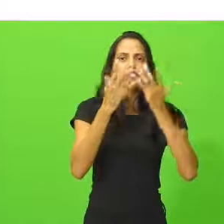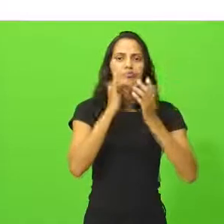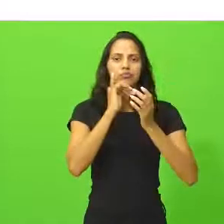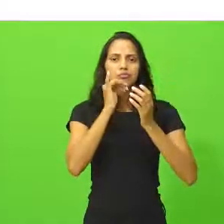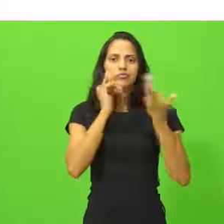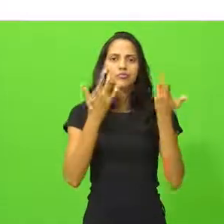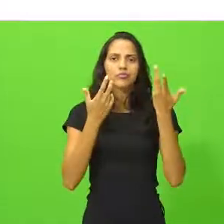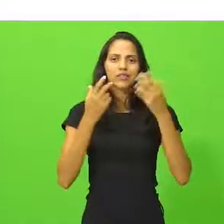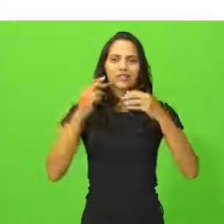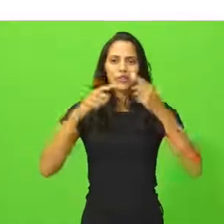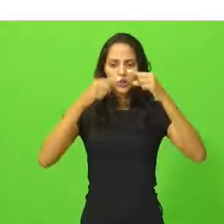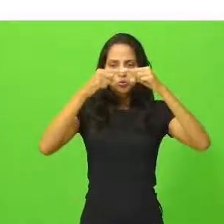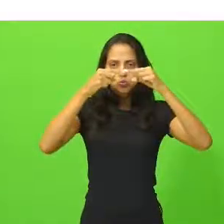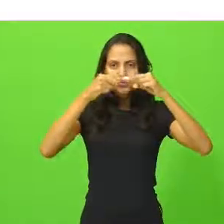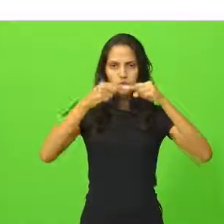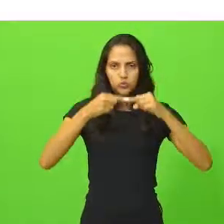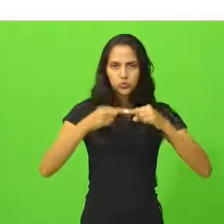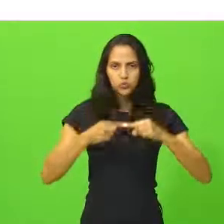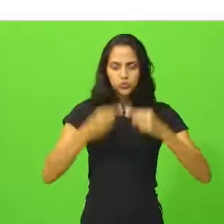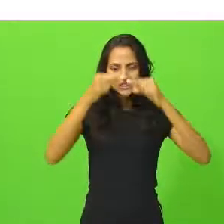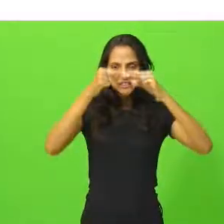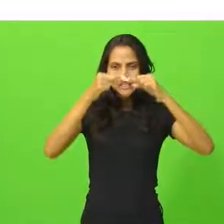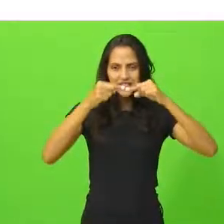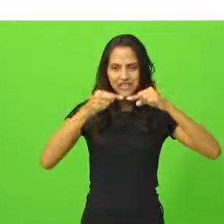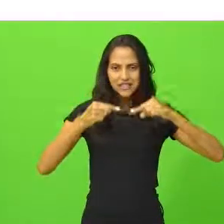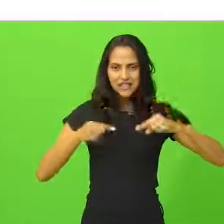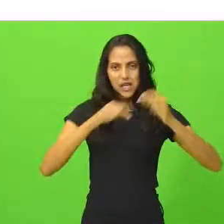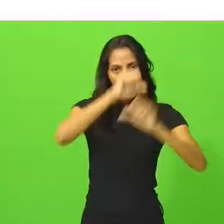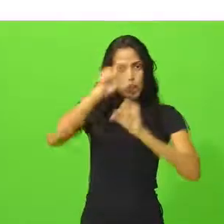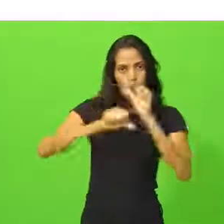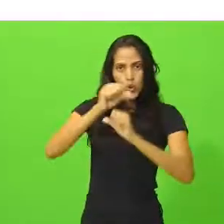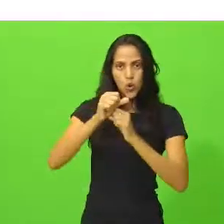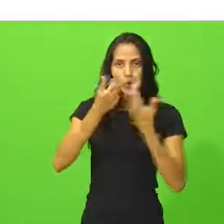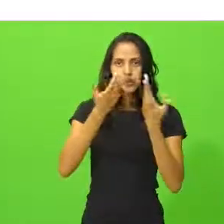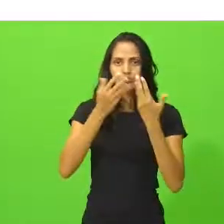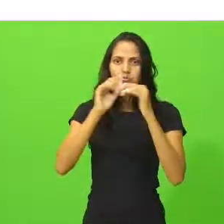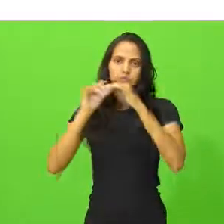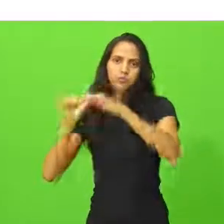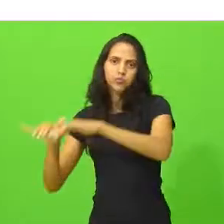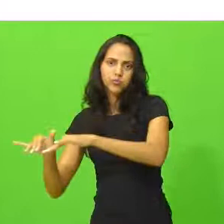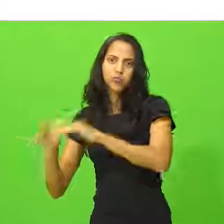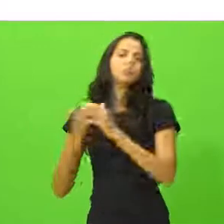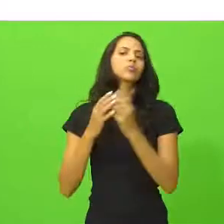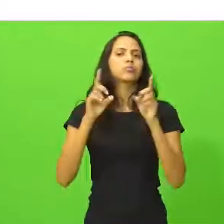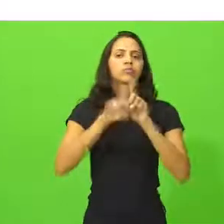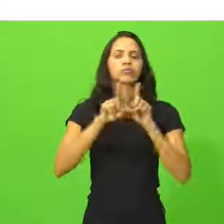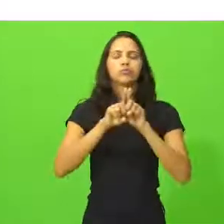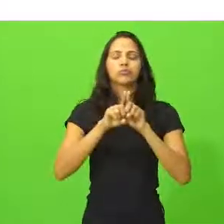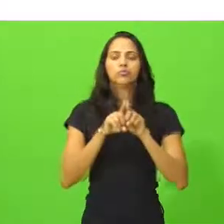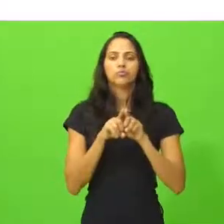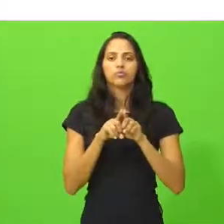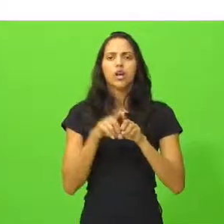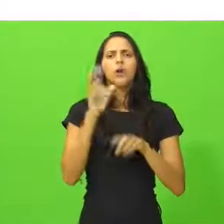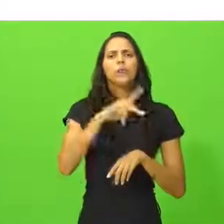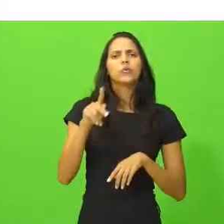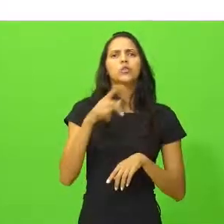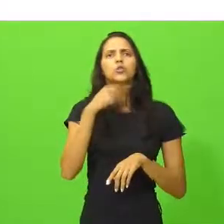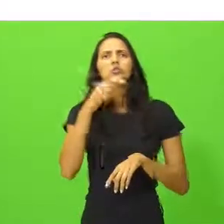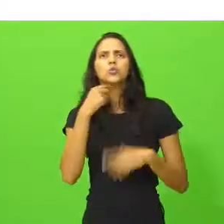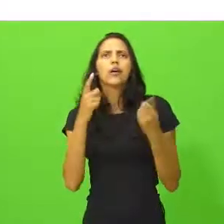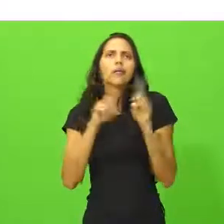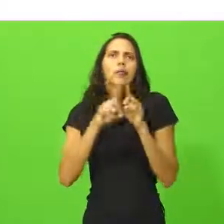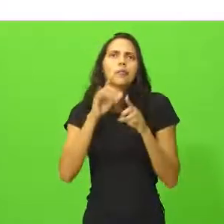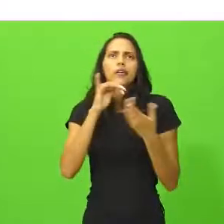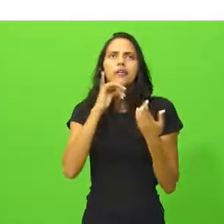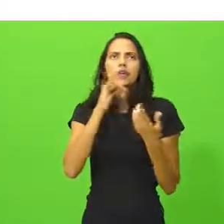siderúrgicas, metalúrgicas. Tá? Então, eu trabalho com esse setor de transformação e base. Professor, nós temos aí os